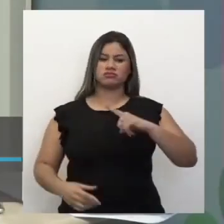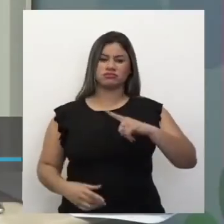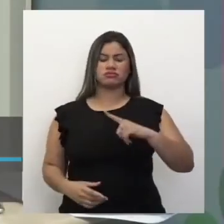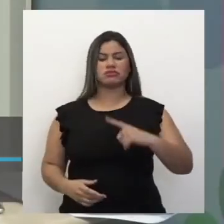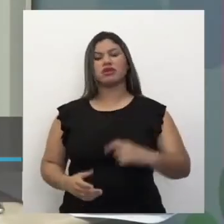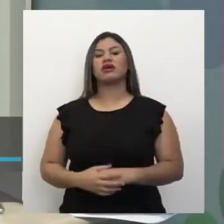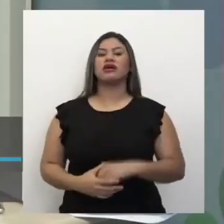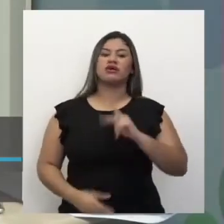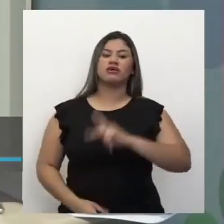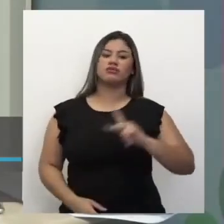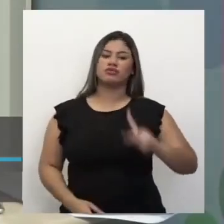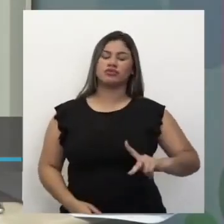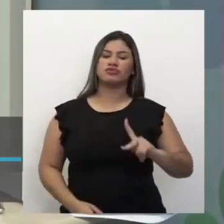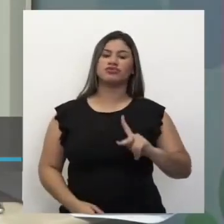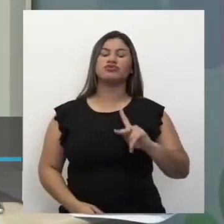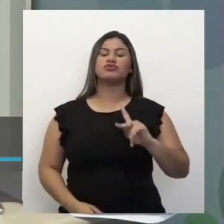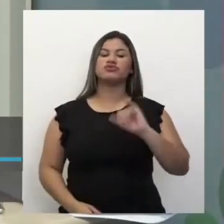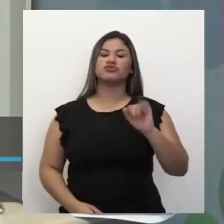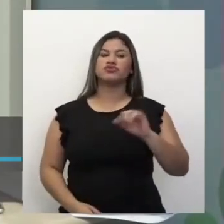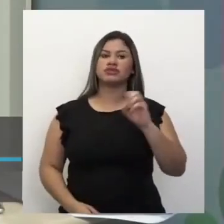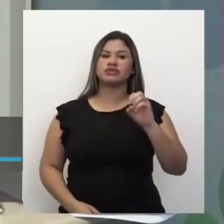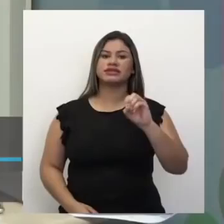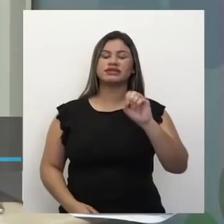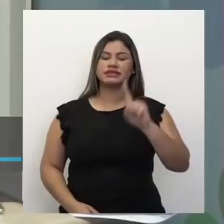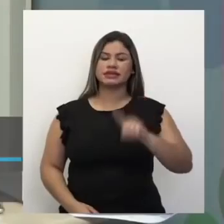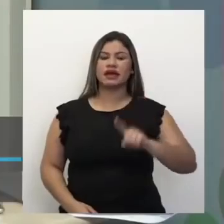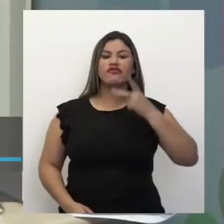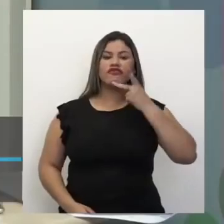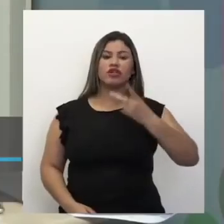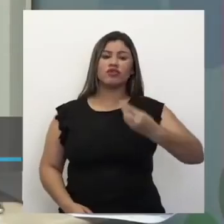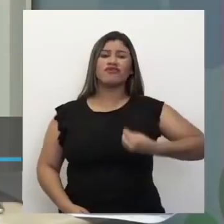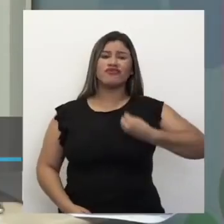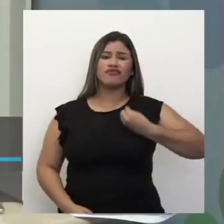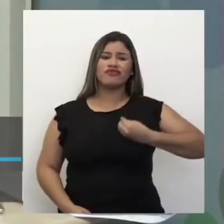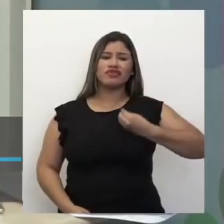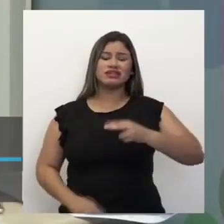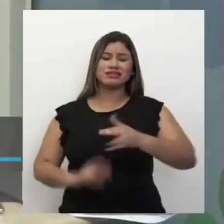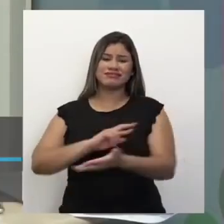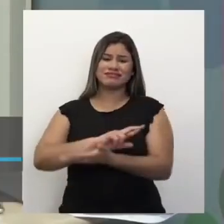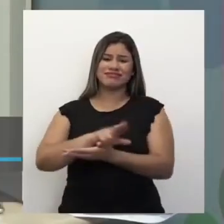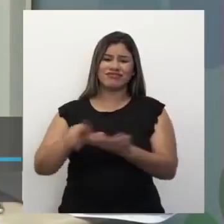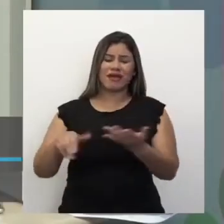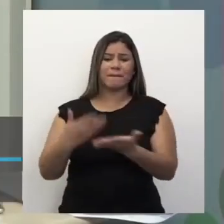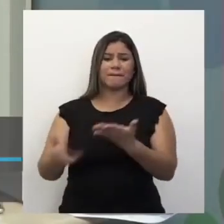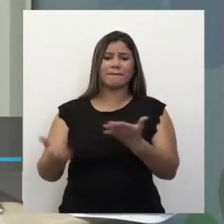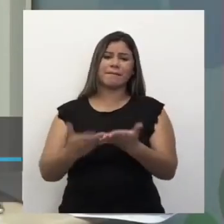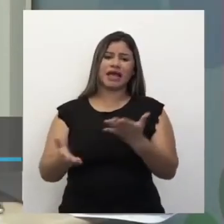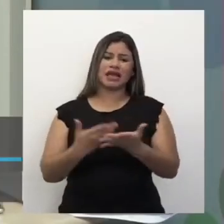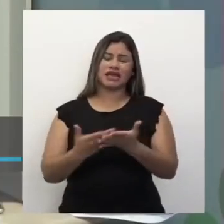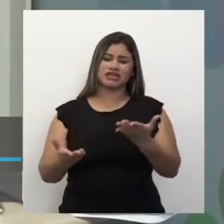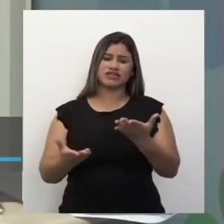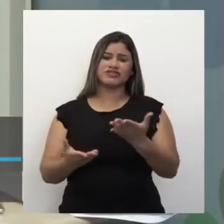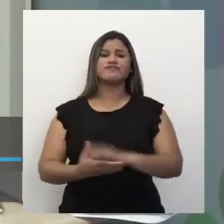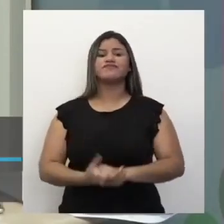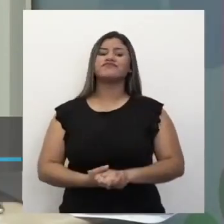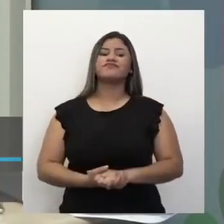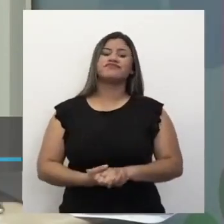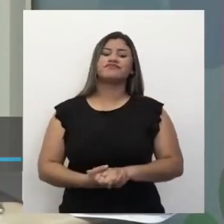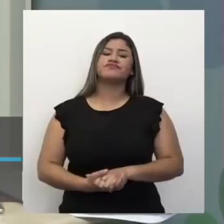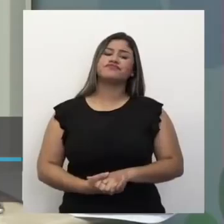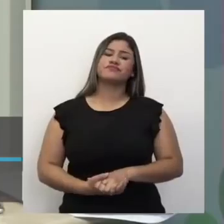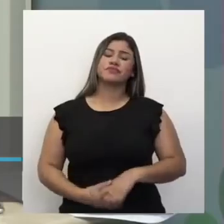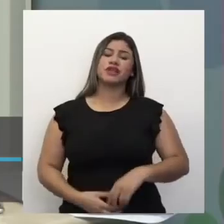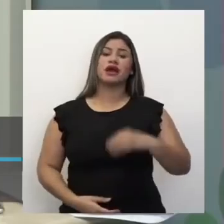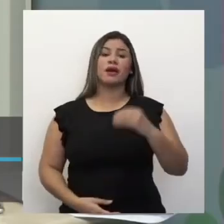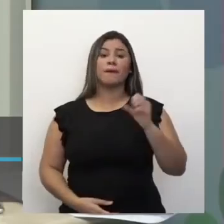professor José, que colocou perda da biodiversidade, é um fato. E aí uma reflexão interessante aqui do professor Wilson, que colocou, poderá haver